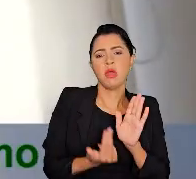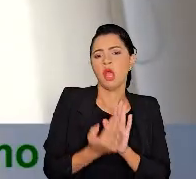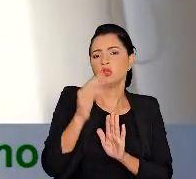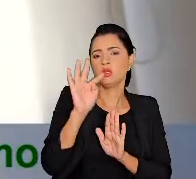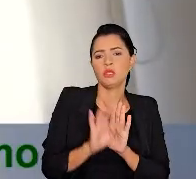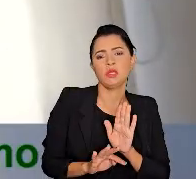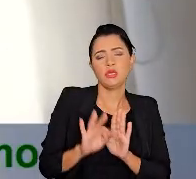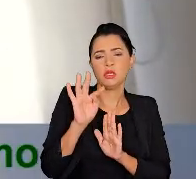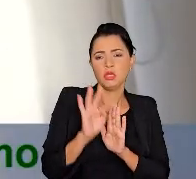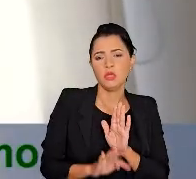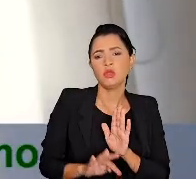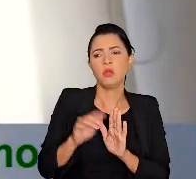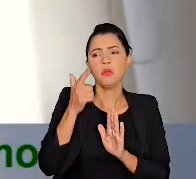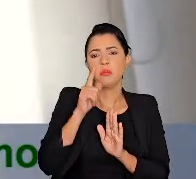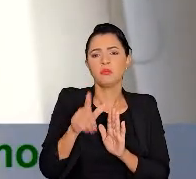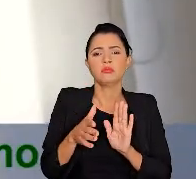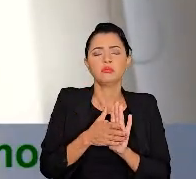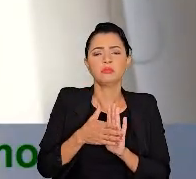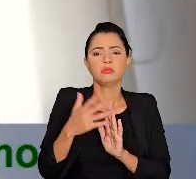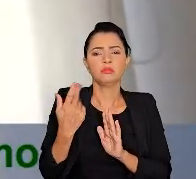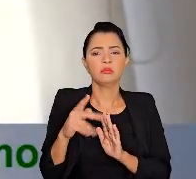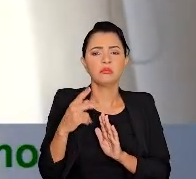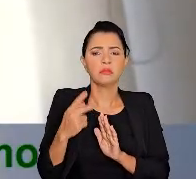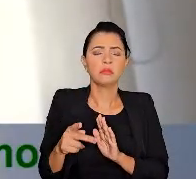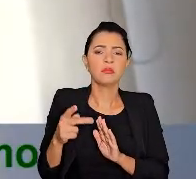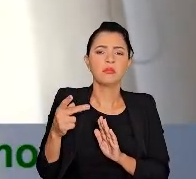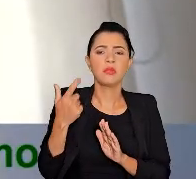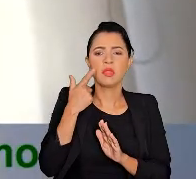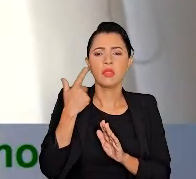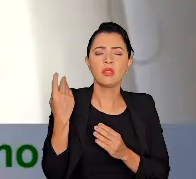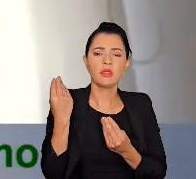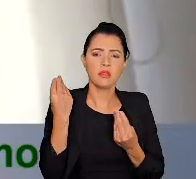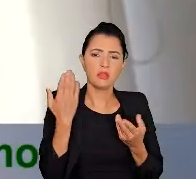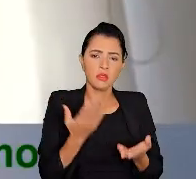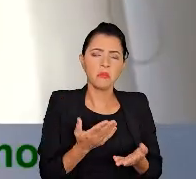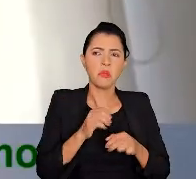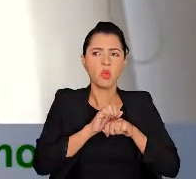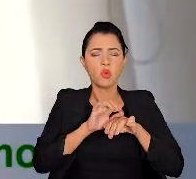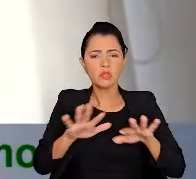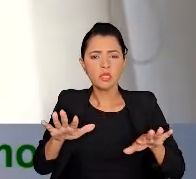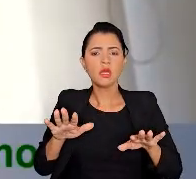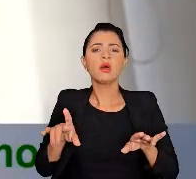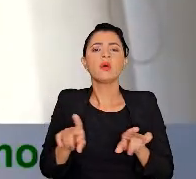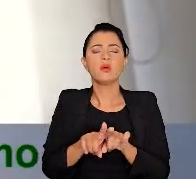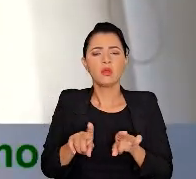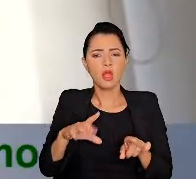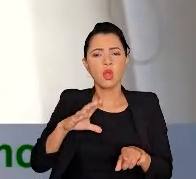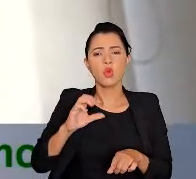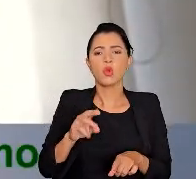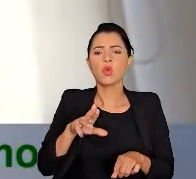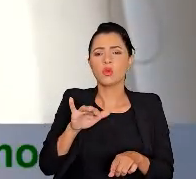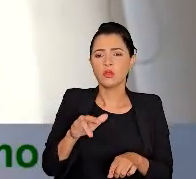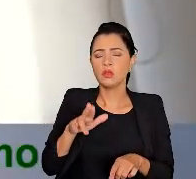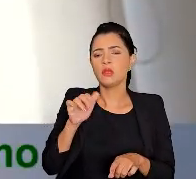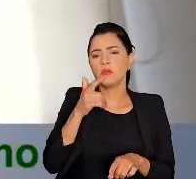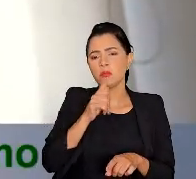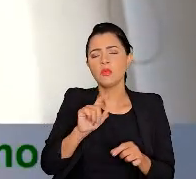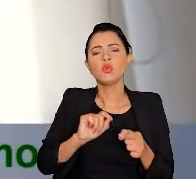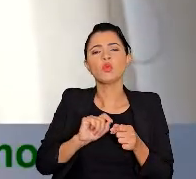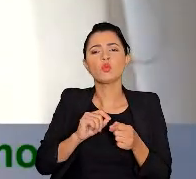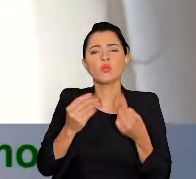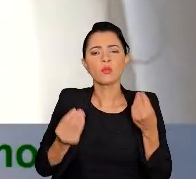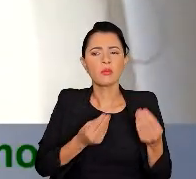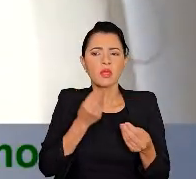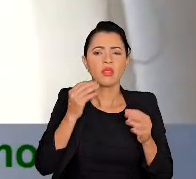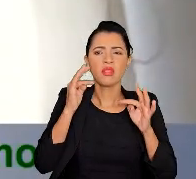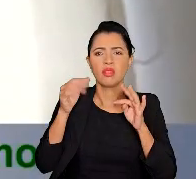O ministro Dias Toffoli, relator do caso, deu a ele repercussão geral e a CONIB é amicus curiae justamente para